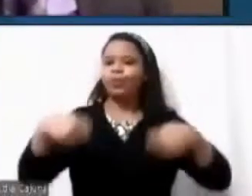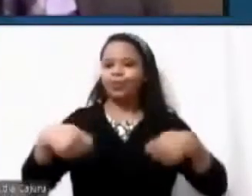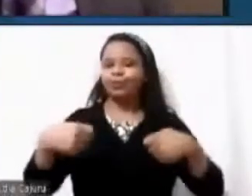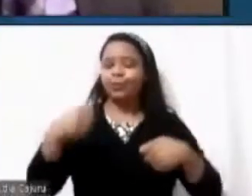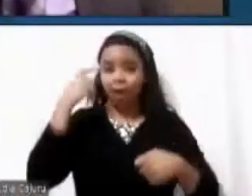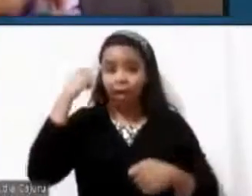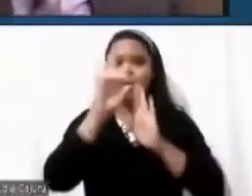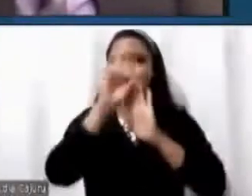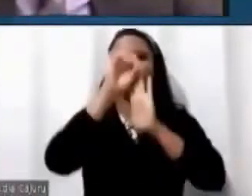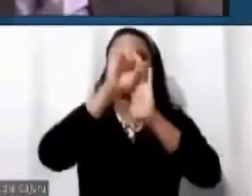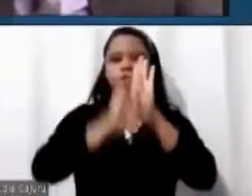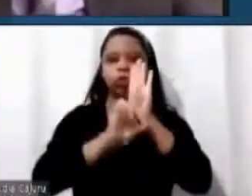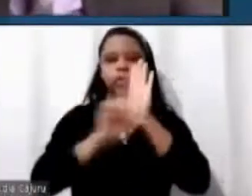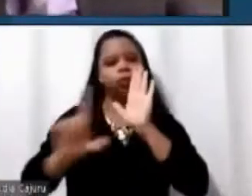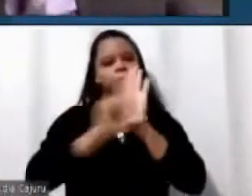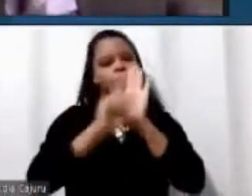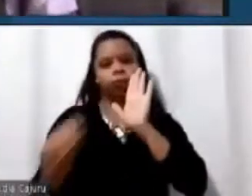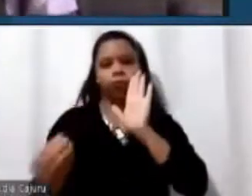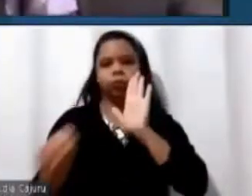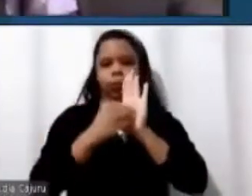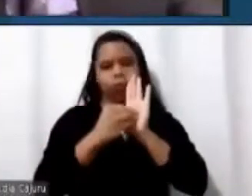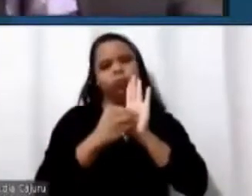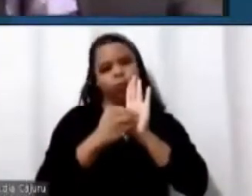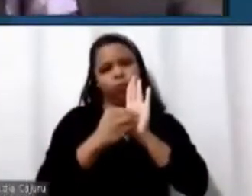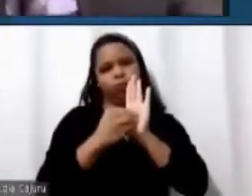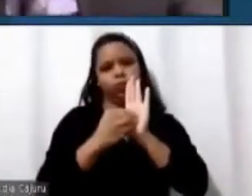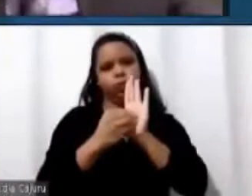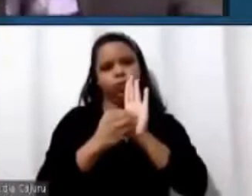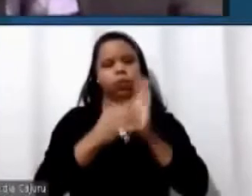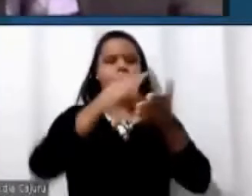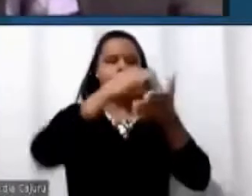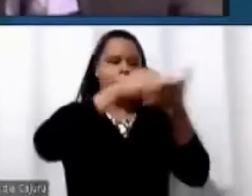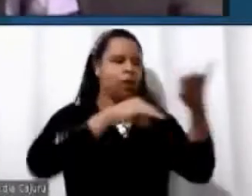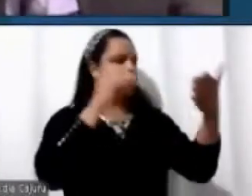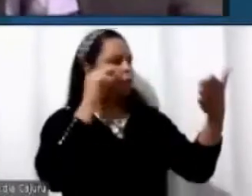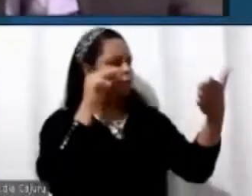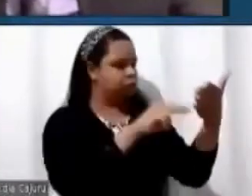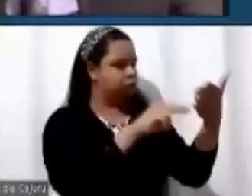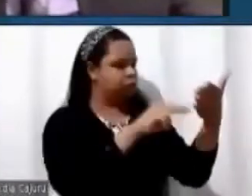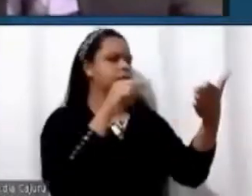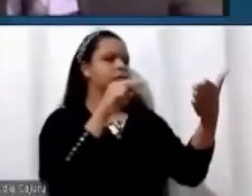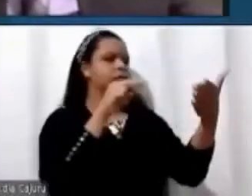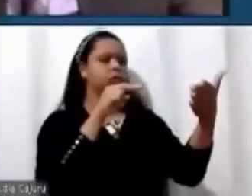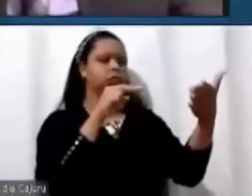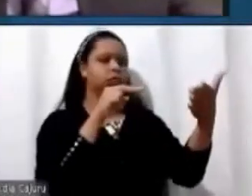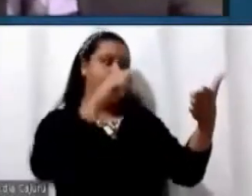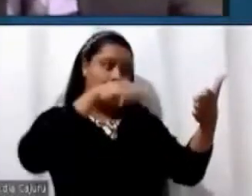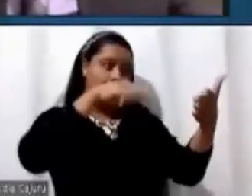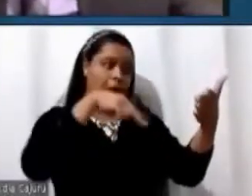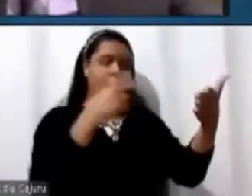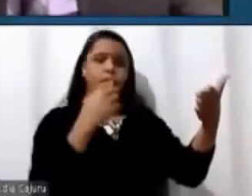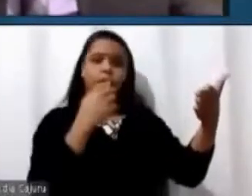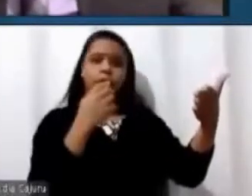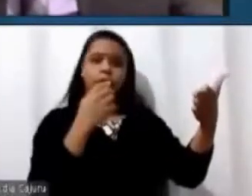existe sim, mas esse direito não é potestativo do médico. Ou seja, ele não tem o direito de pura e